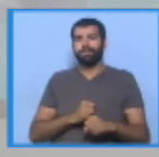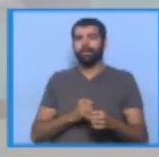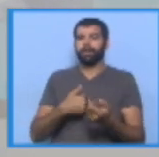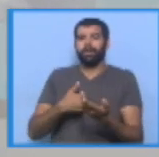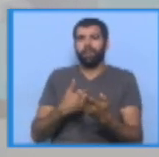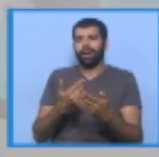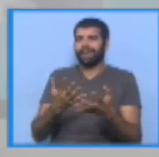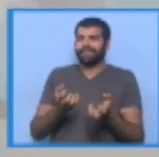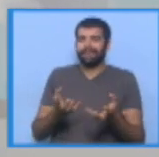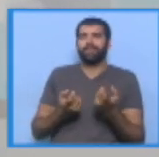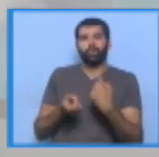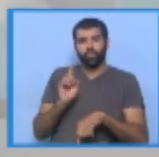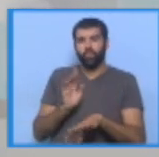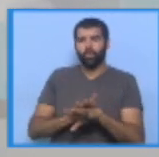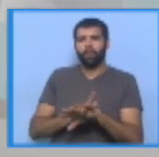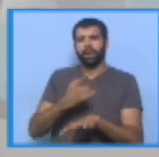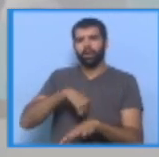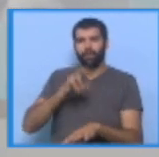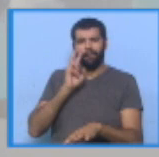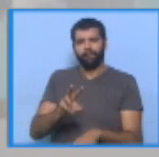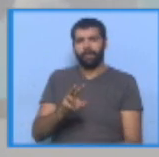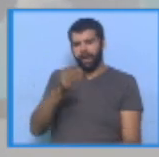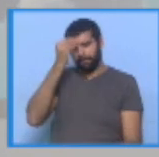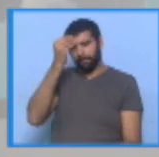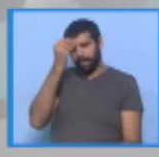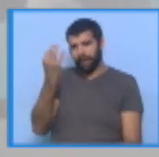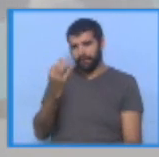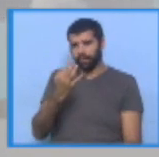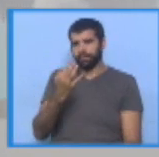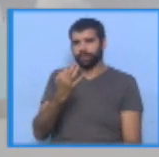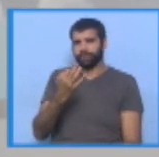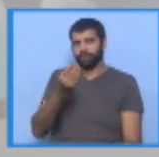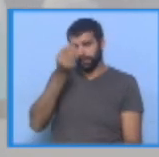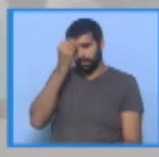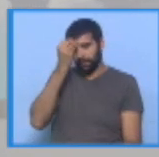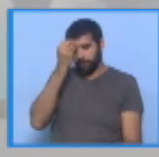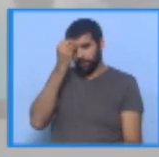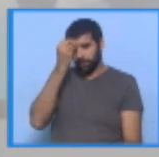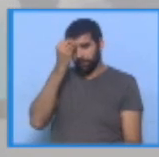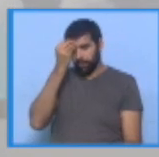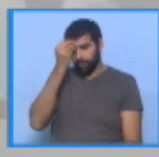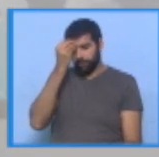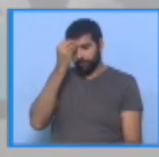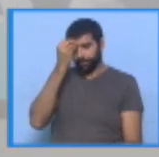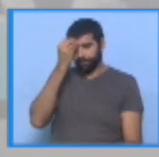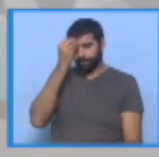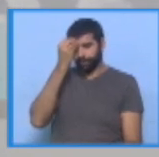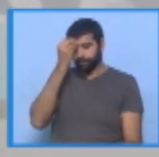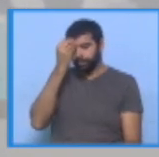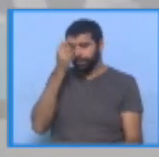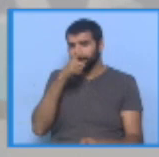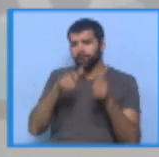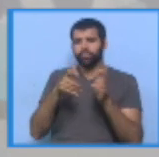muitas vezes, encontramos aqui a lição desaprendida ou não suficientemente aprendida dos